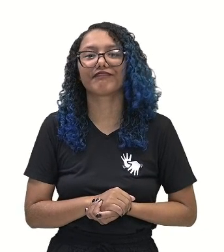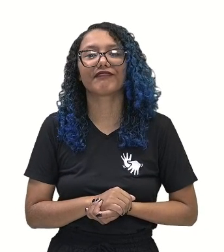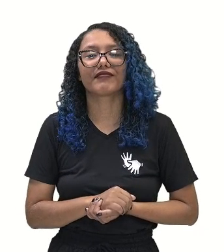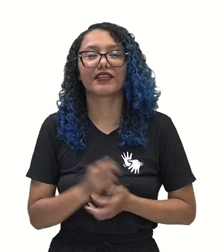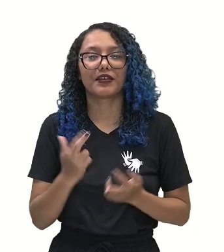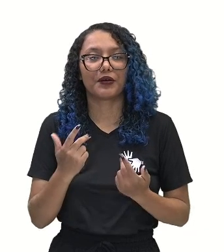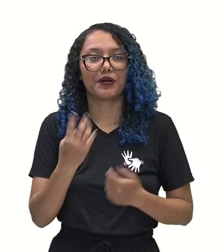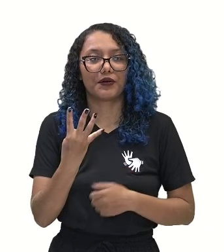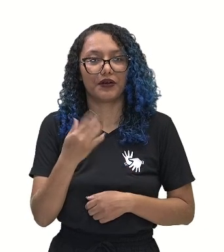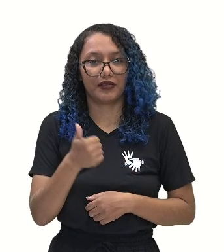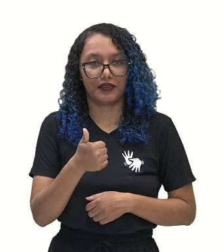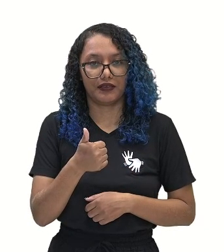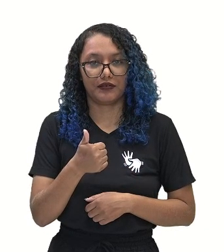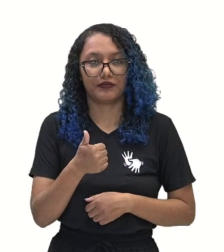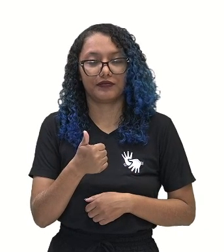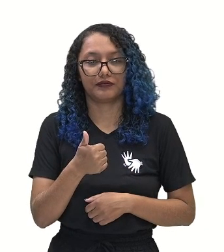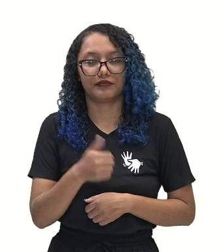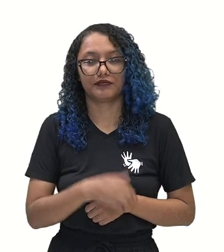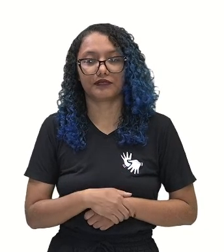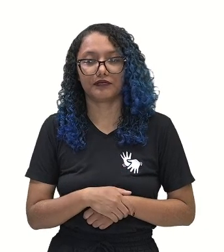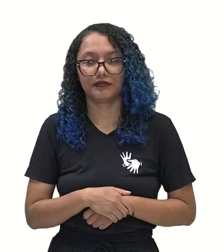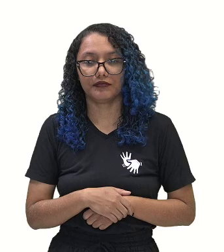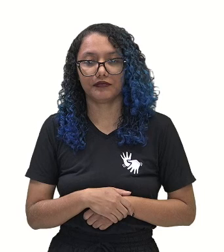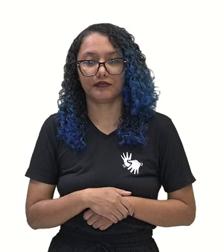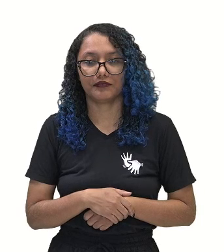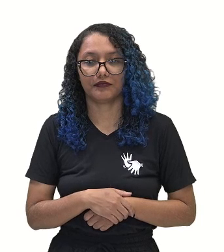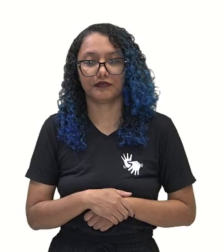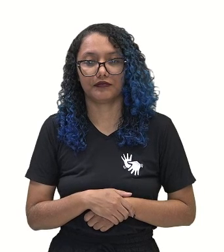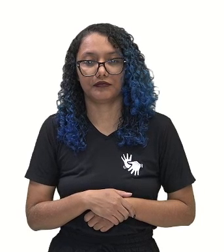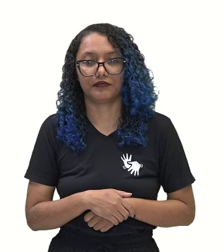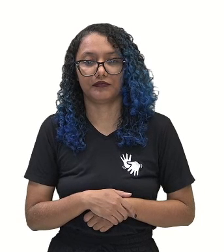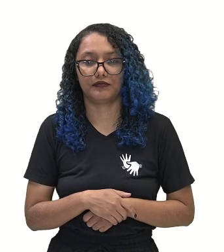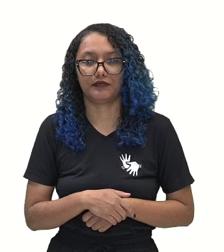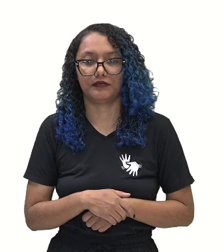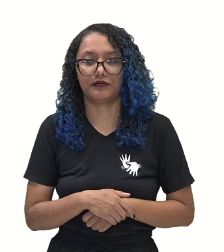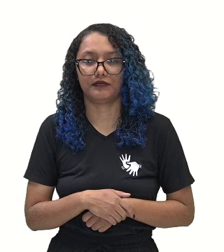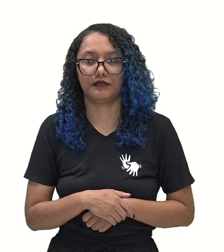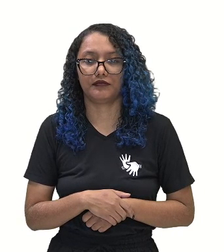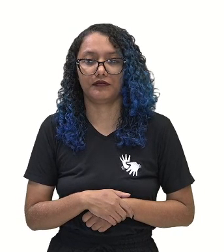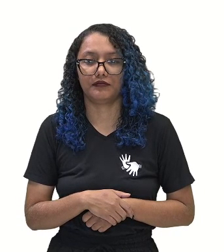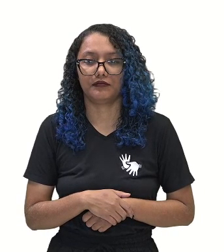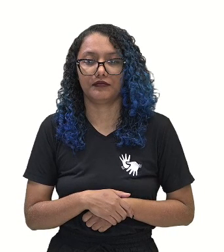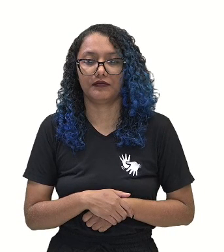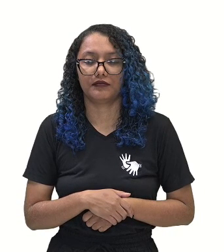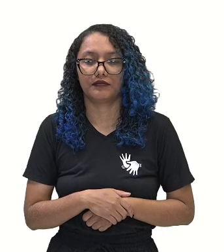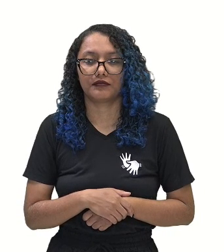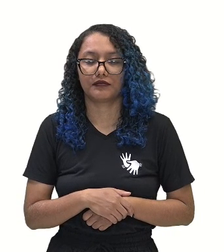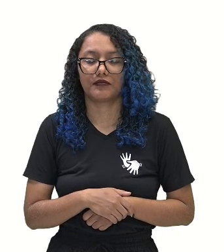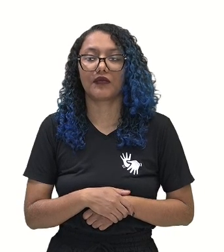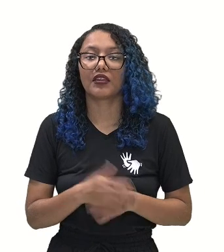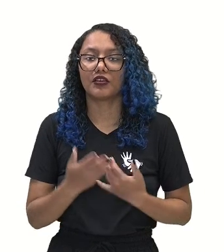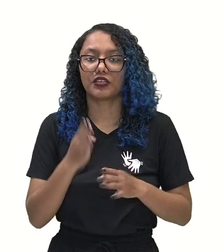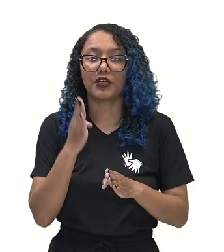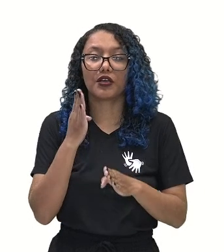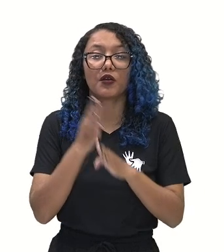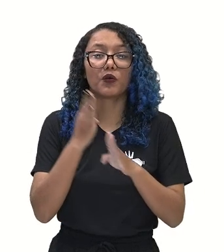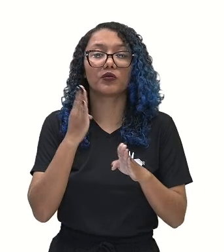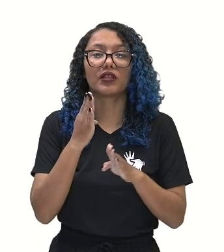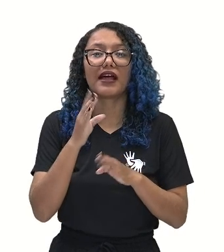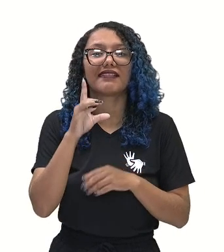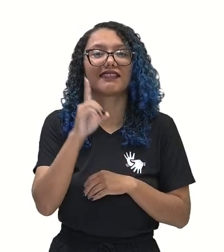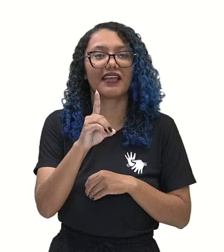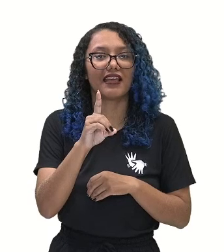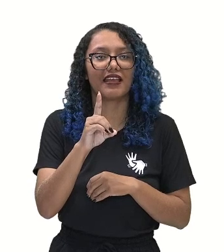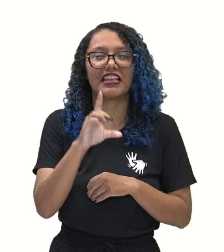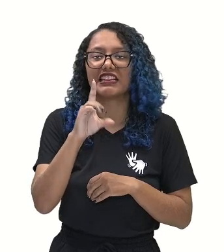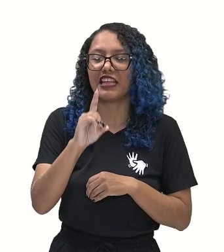41. Sendo 41, o que acontece? O que nós queremos aqui é o valor de D, não